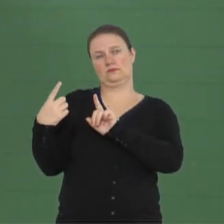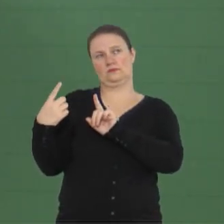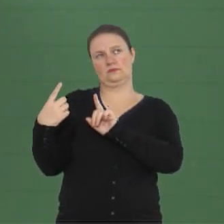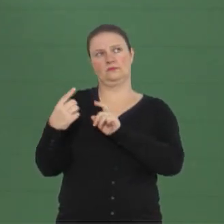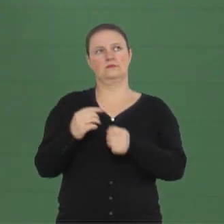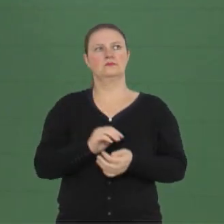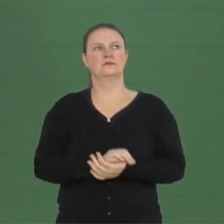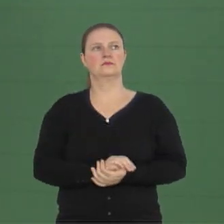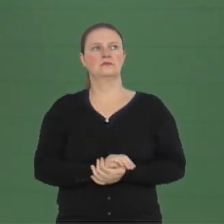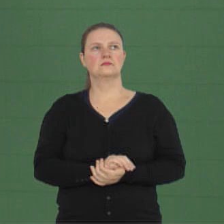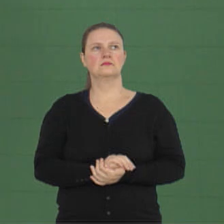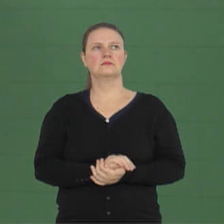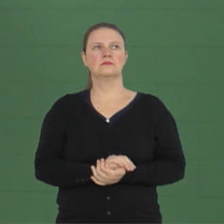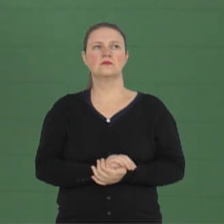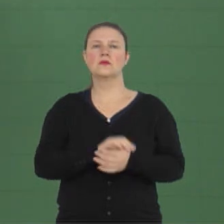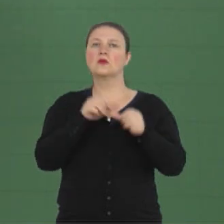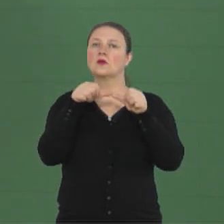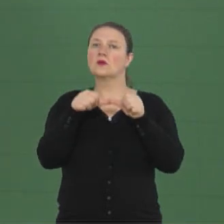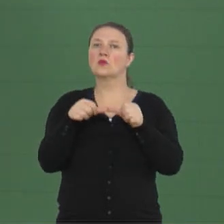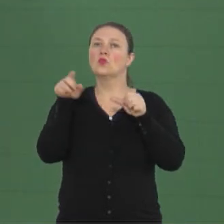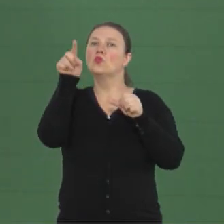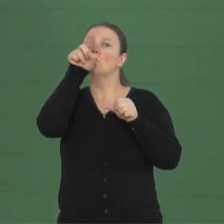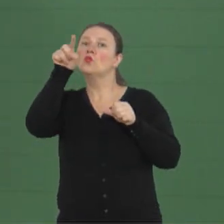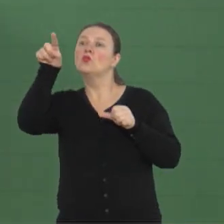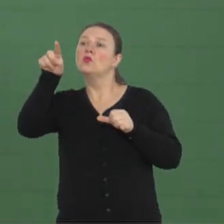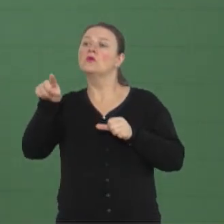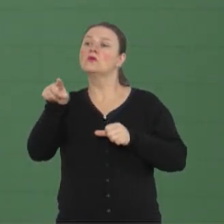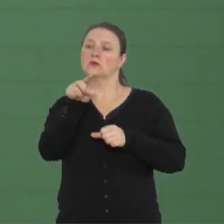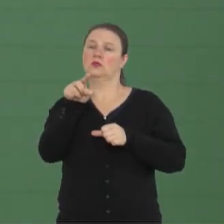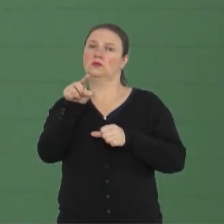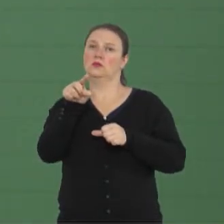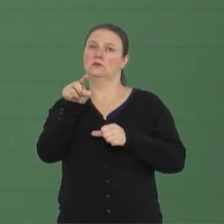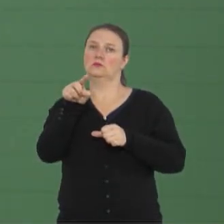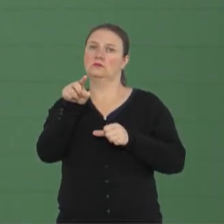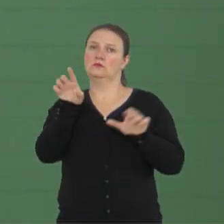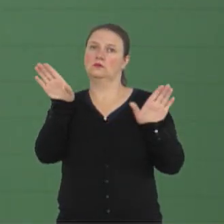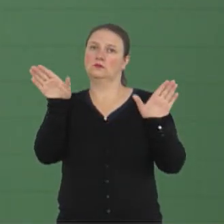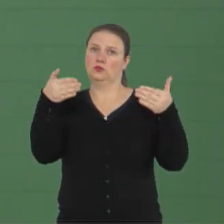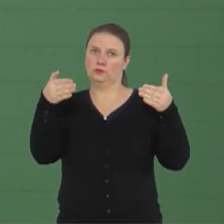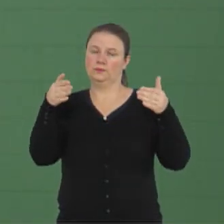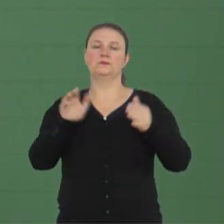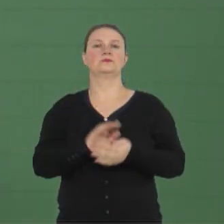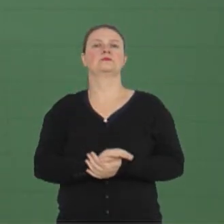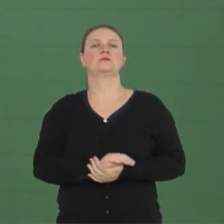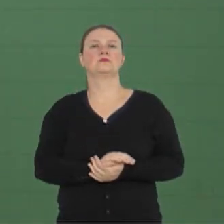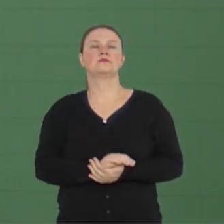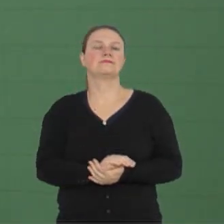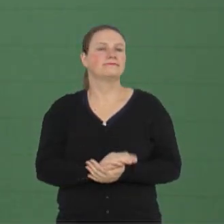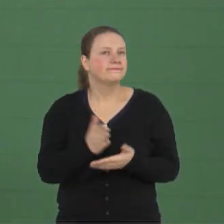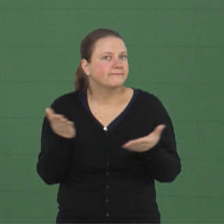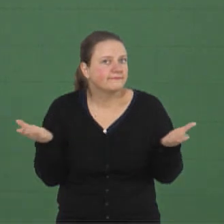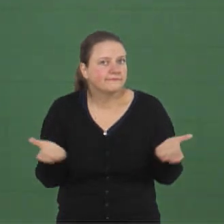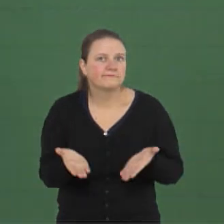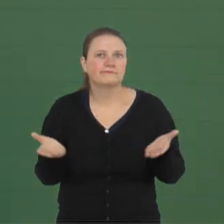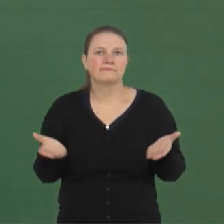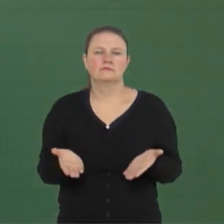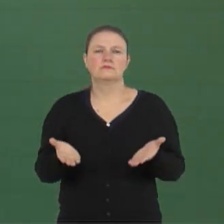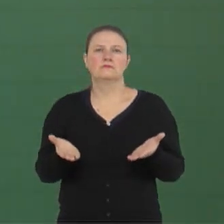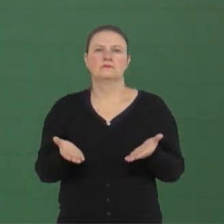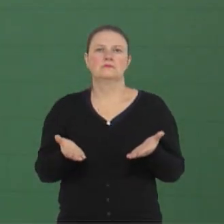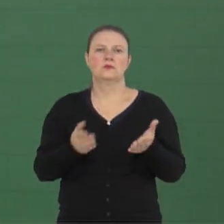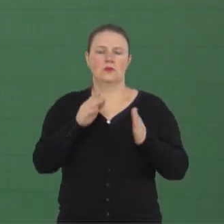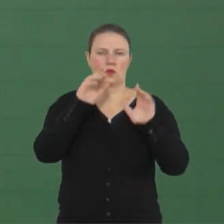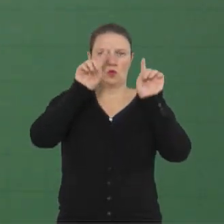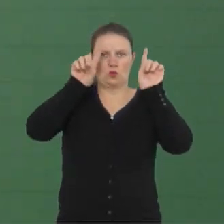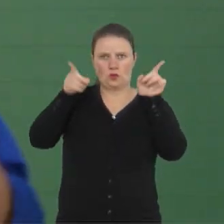ali, ó, 1. E eu vou fechar o colchete. Muito bem. Agora, eliminamos